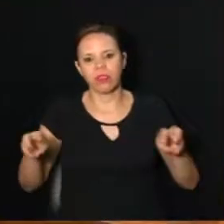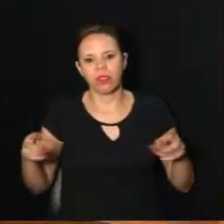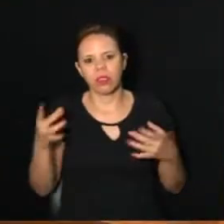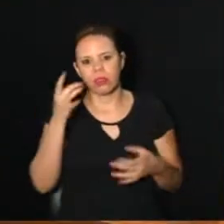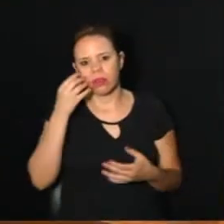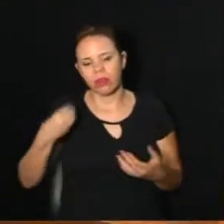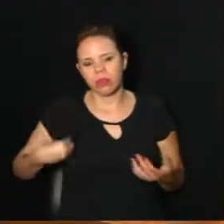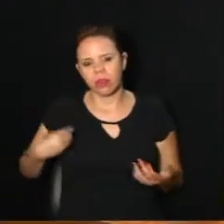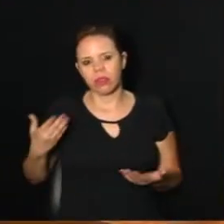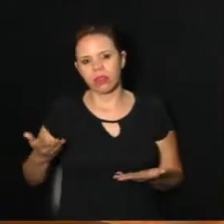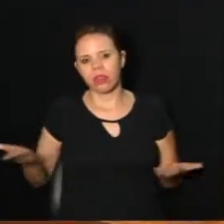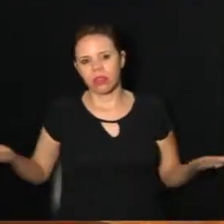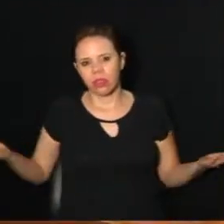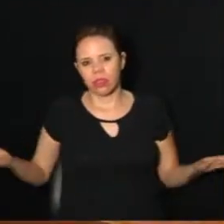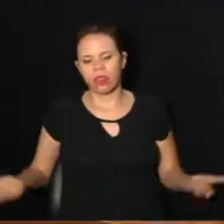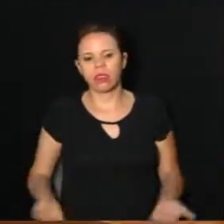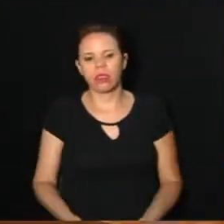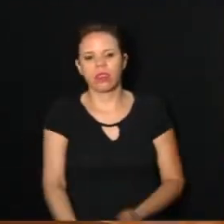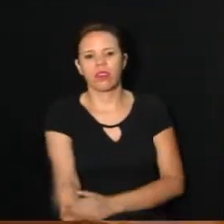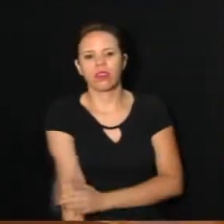presentes.